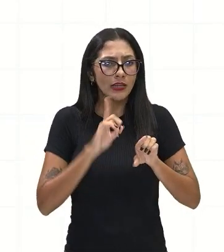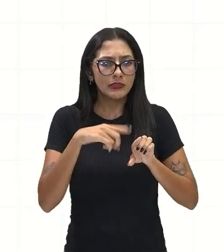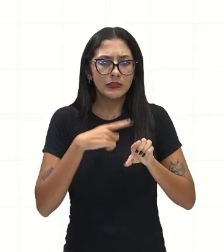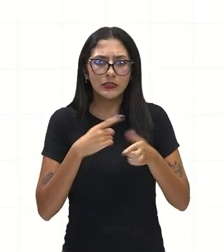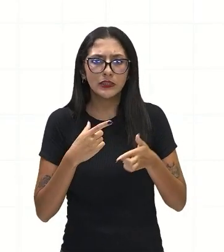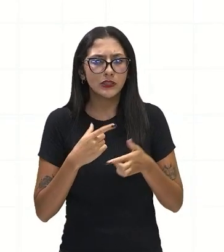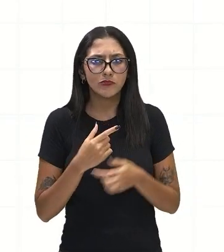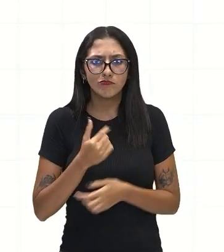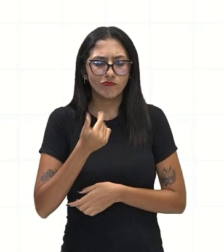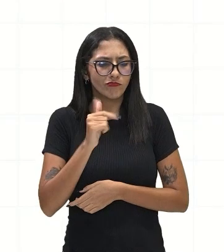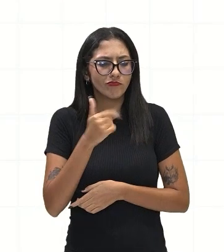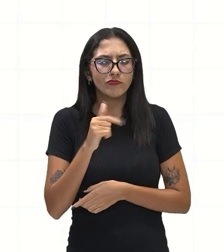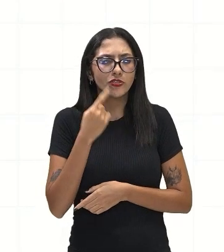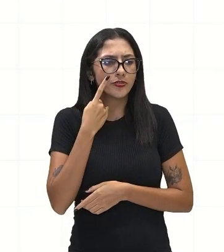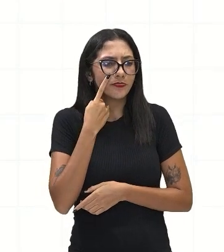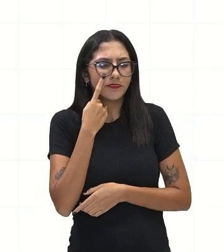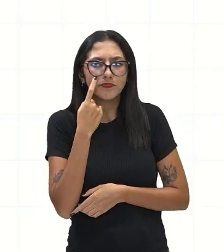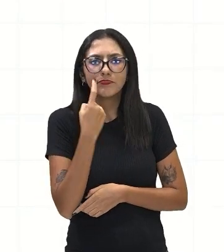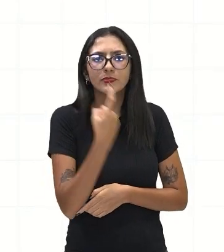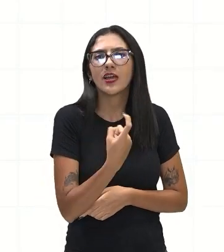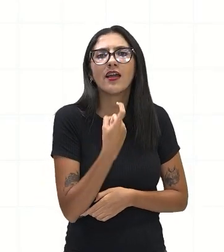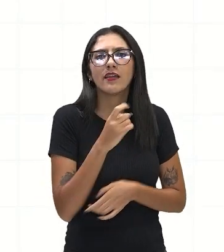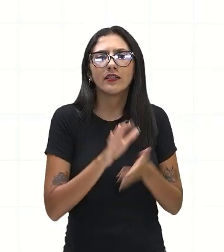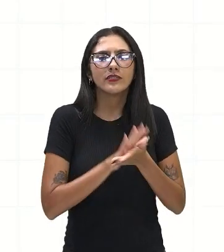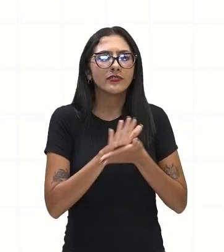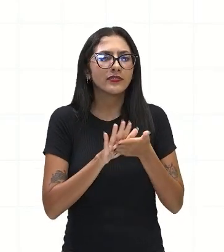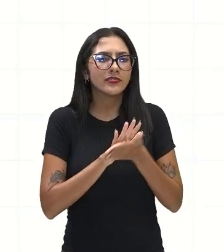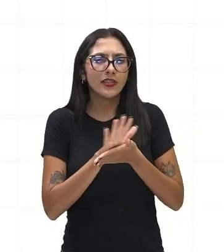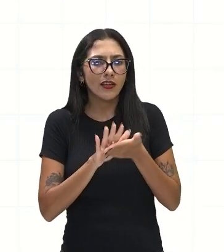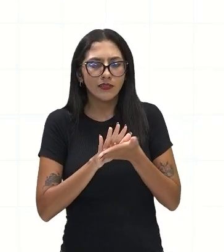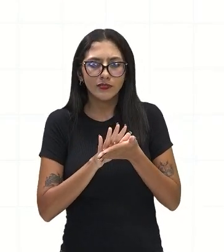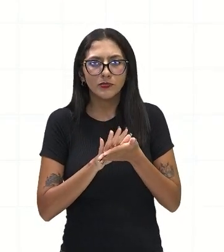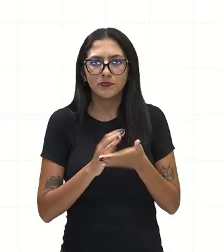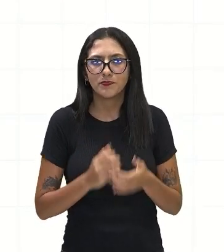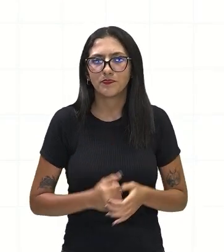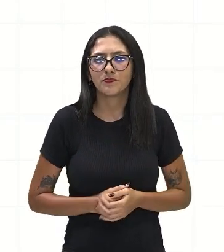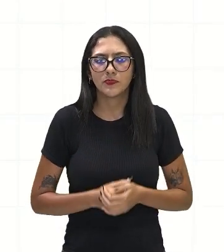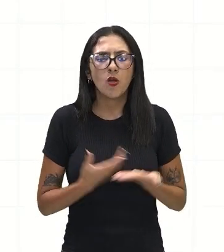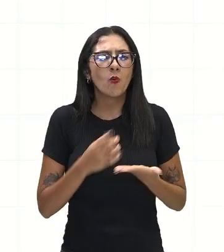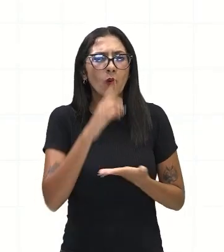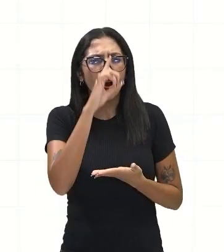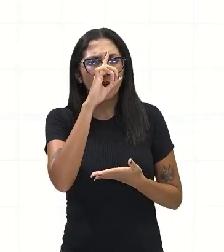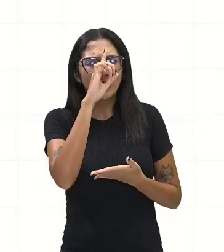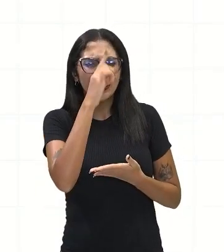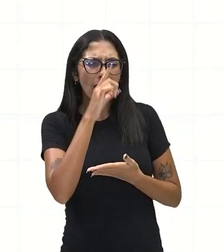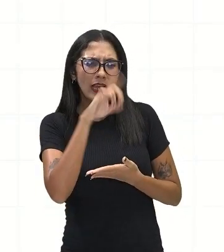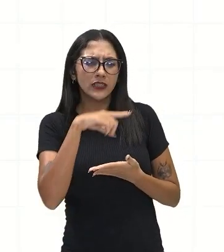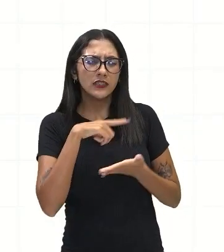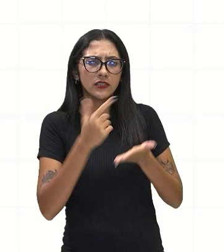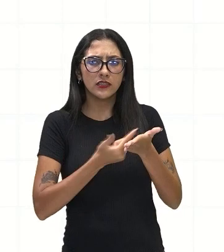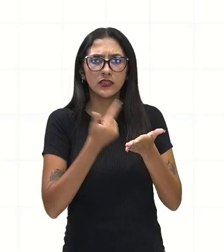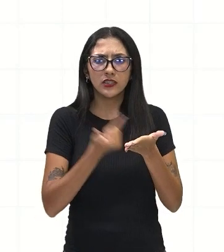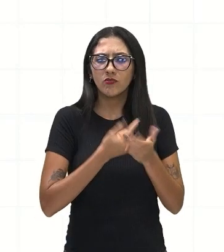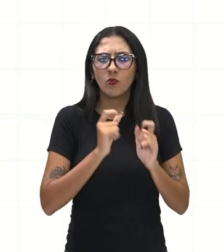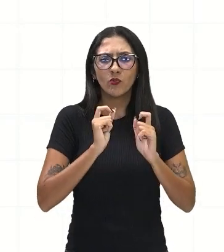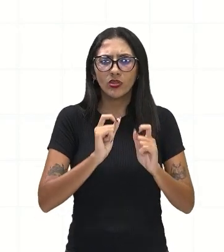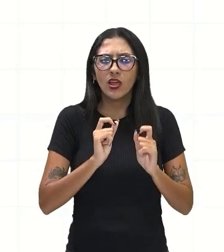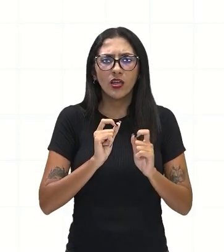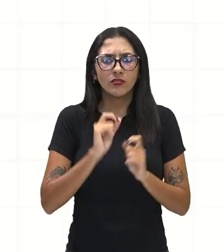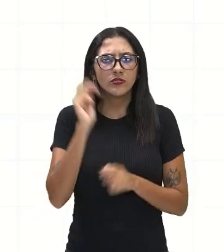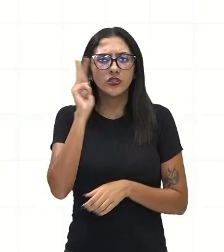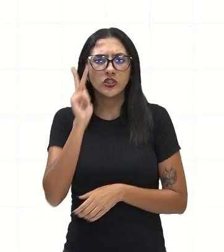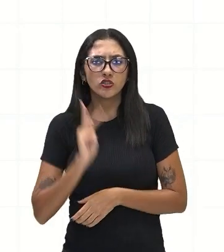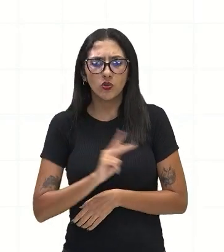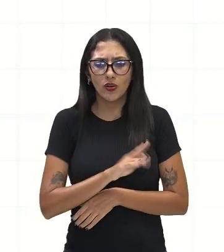me pareciam tão interessantes. Estes quais? Estes livros, né? Os de histórias infantis